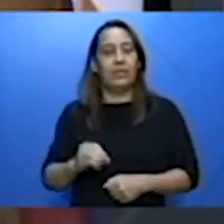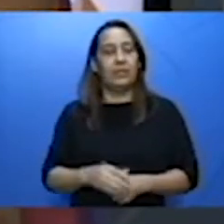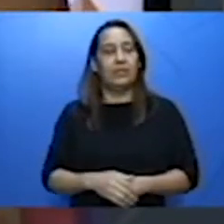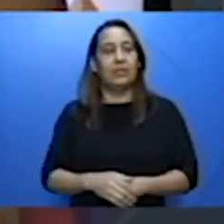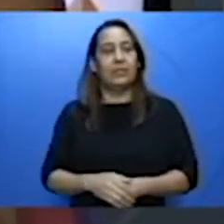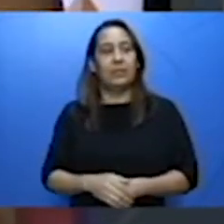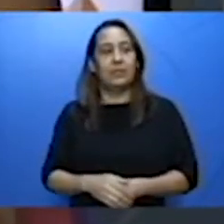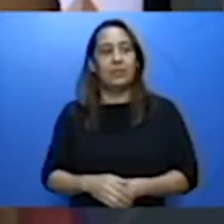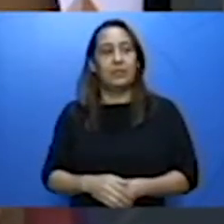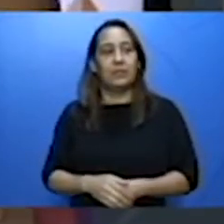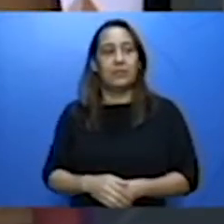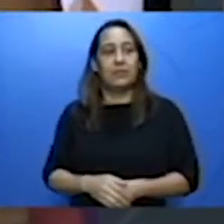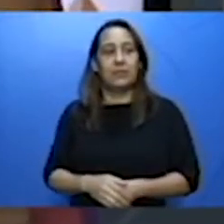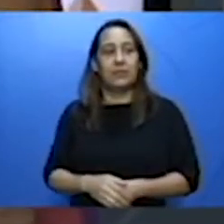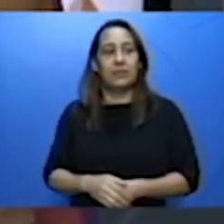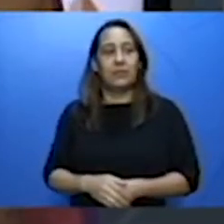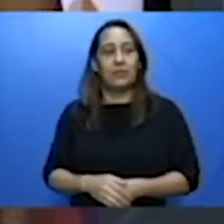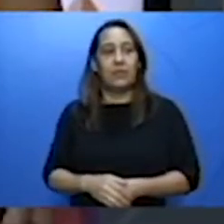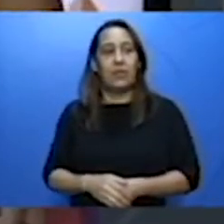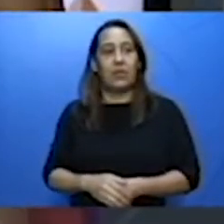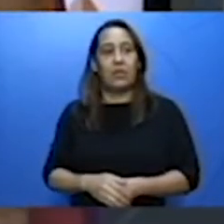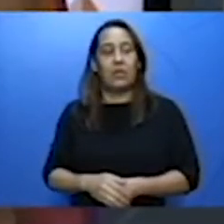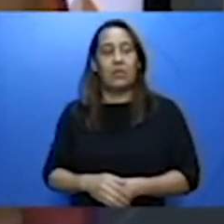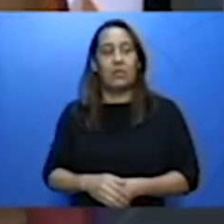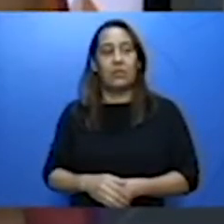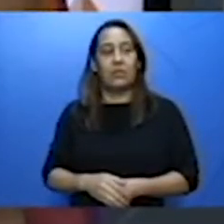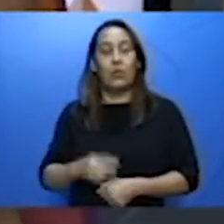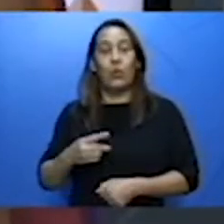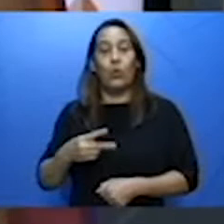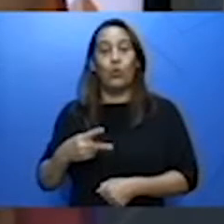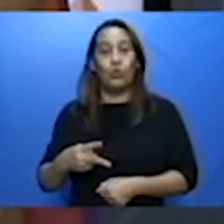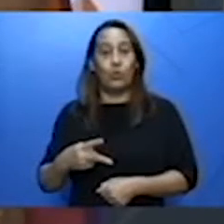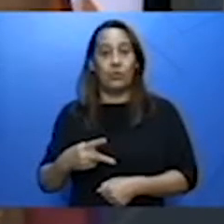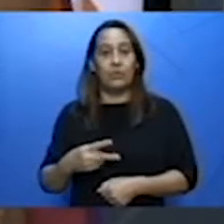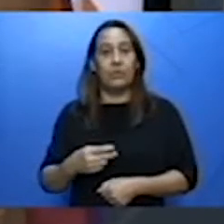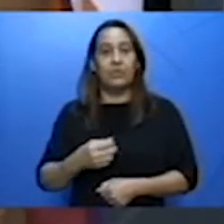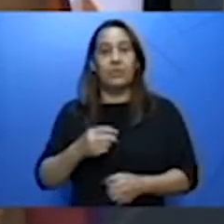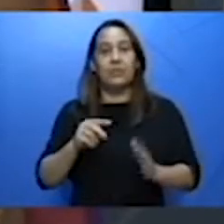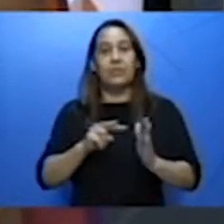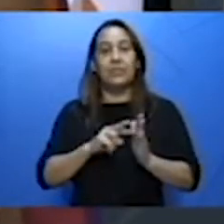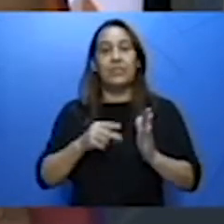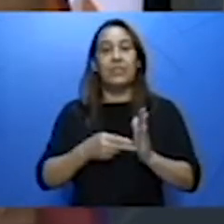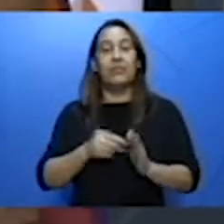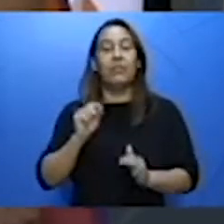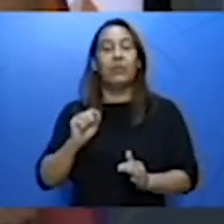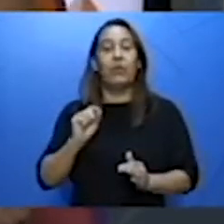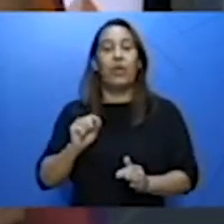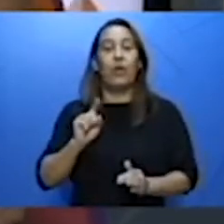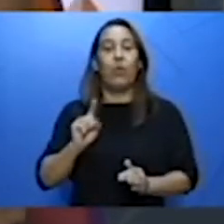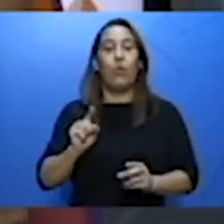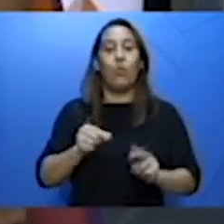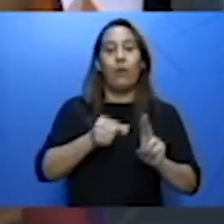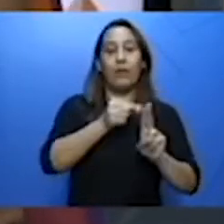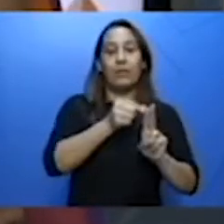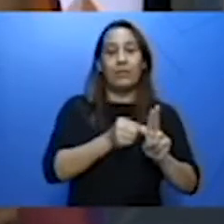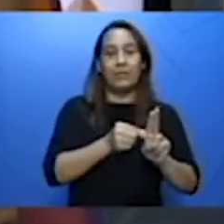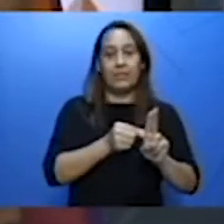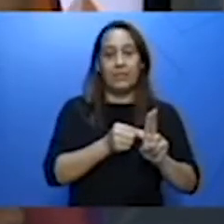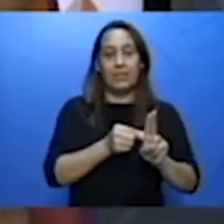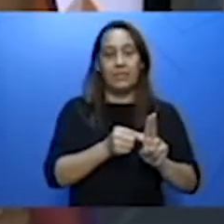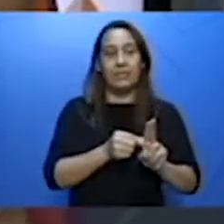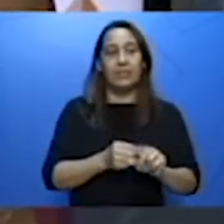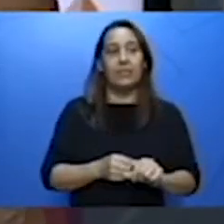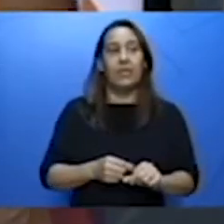elas. Como é que eu decomponho? Como que é o 12? Ele não é uma dezena, que é o